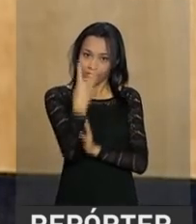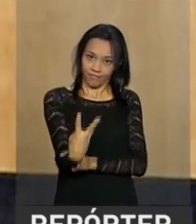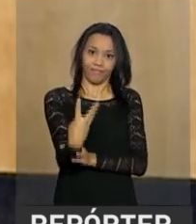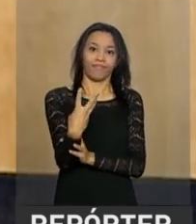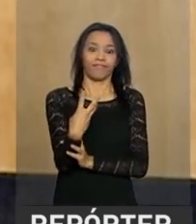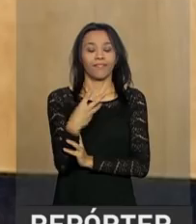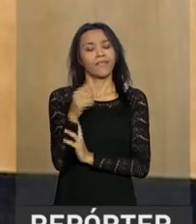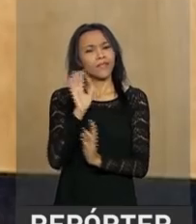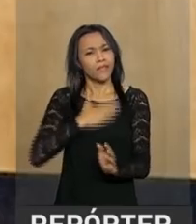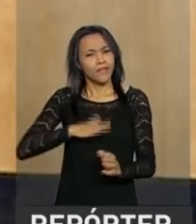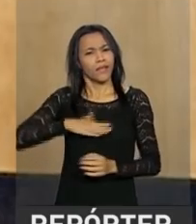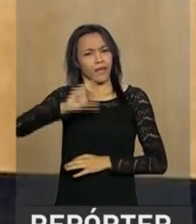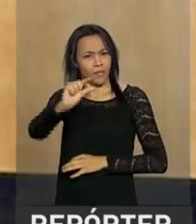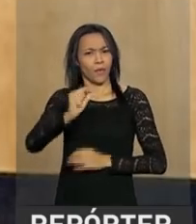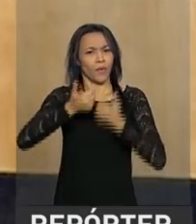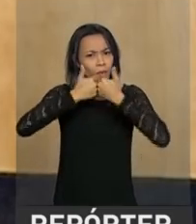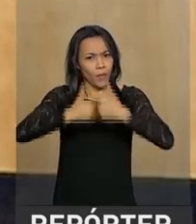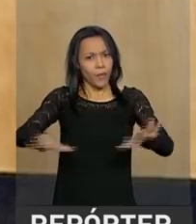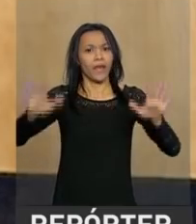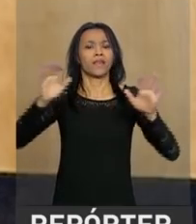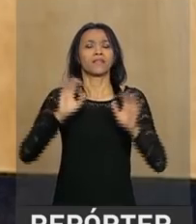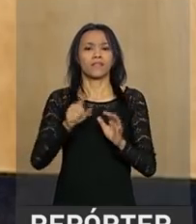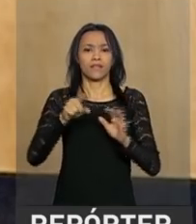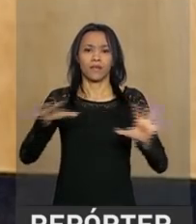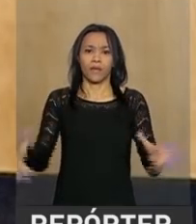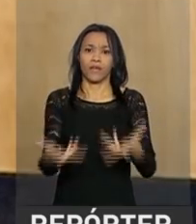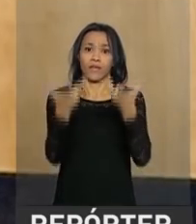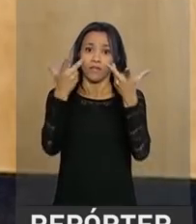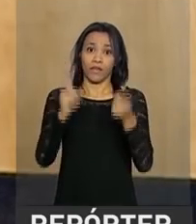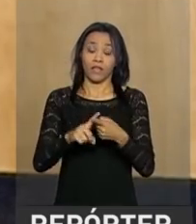evento, que começa daqui a pouco, o ministro Gilberto